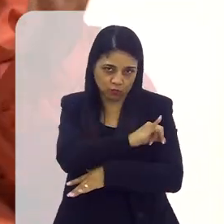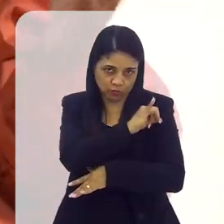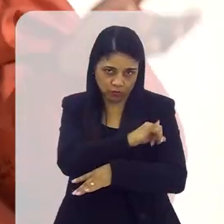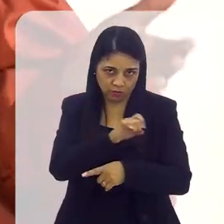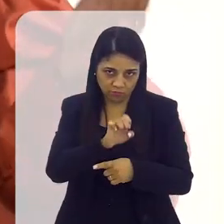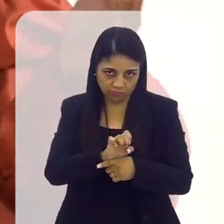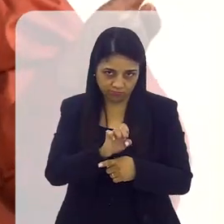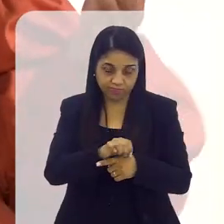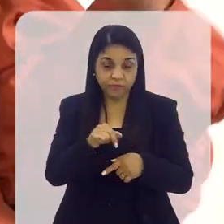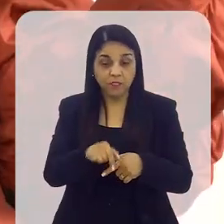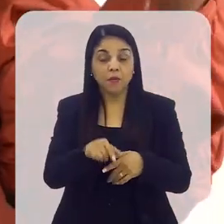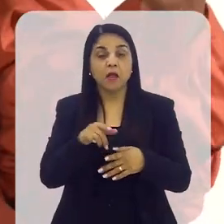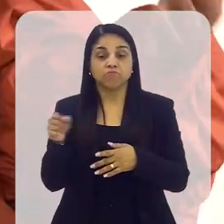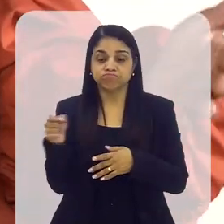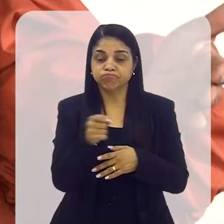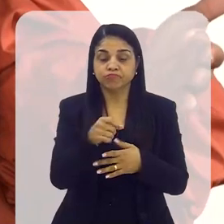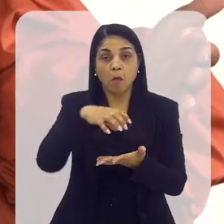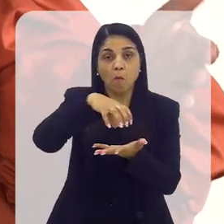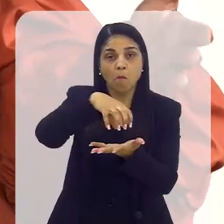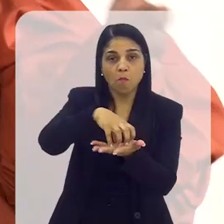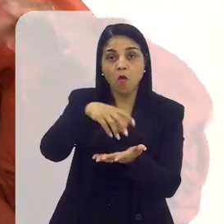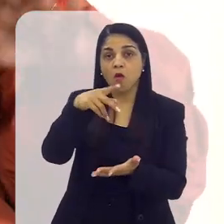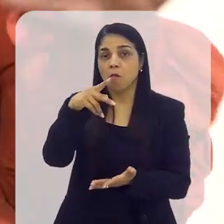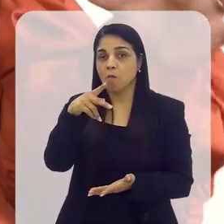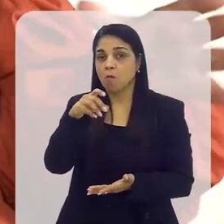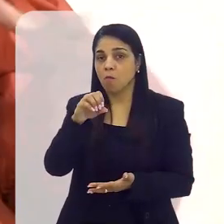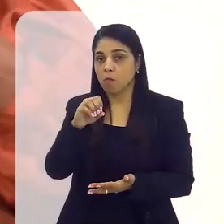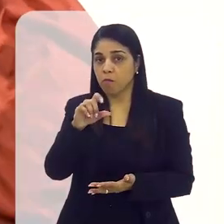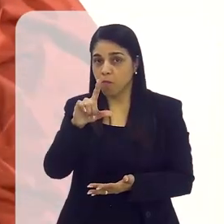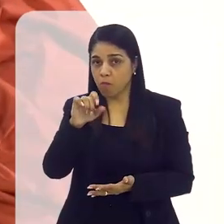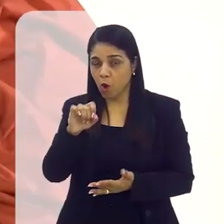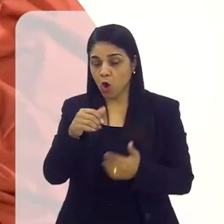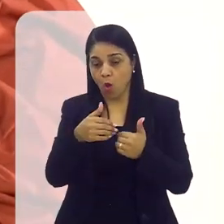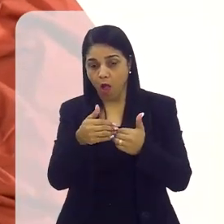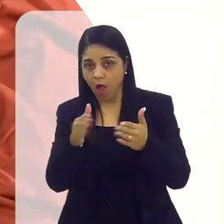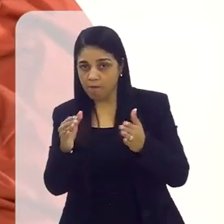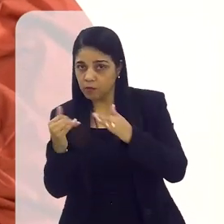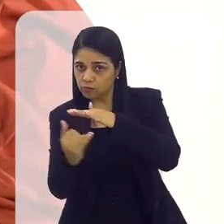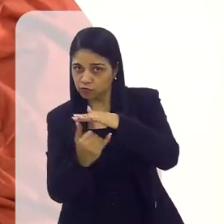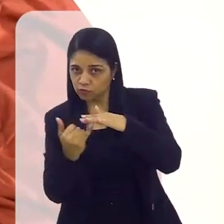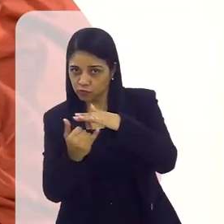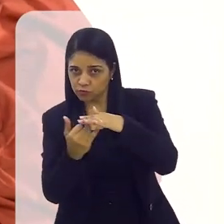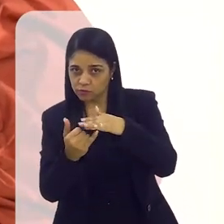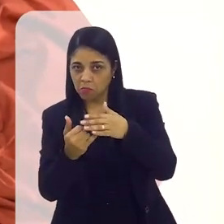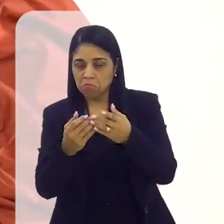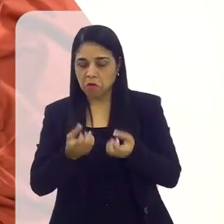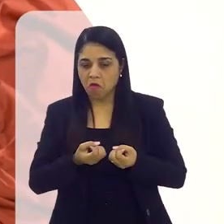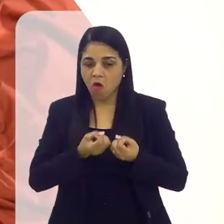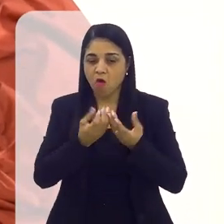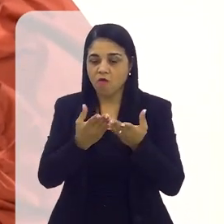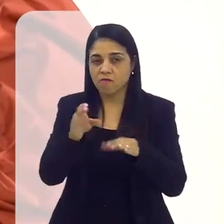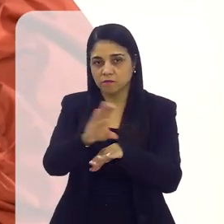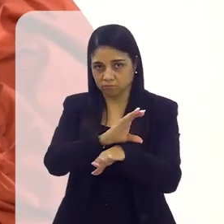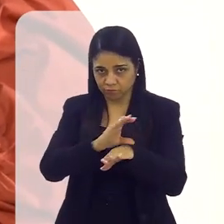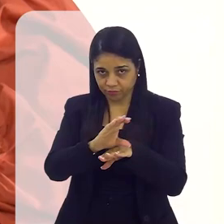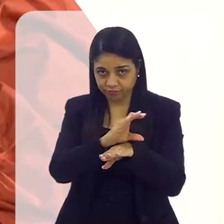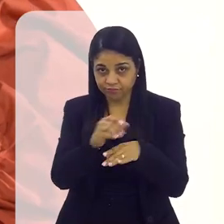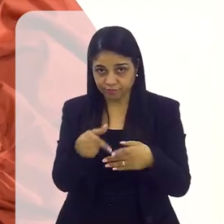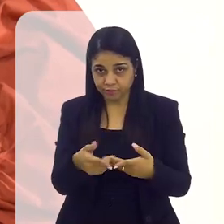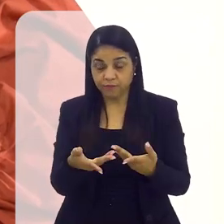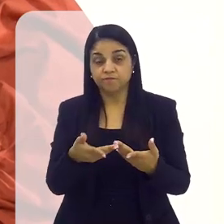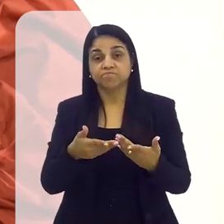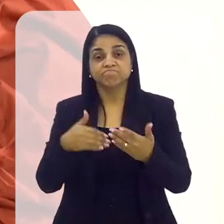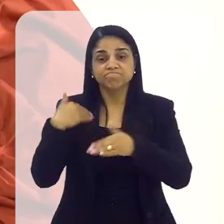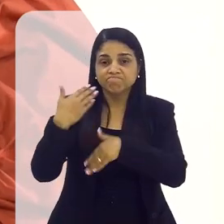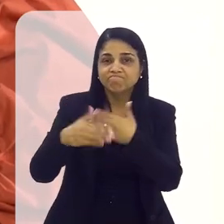área para atuarem naquele polo, né, no espaço que abriu para a gente poder tá oferecendo o curso.